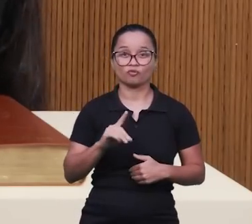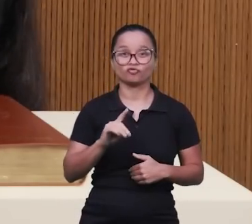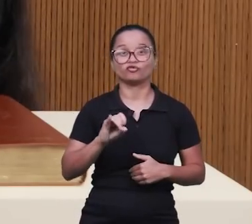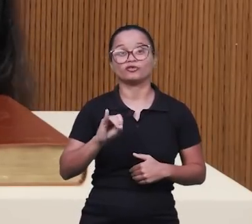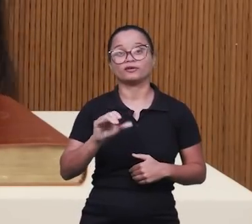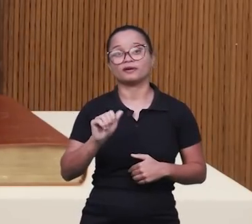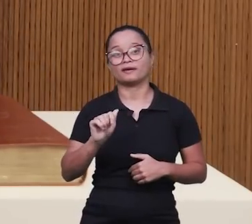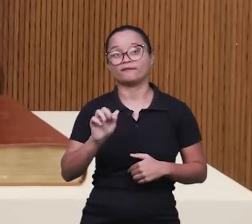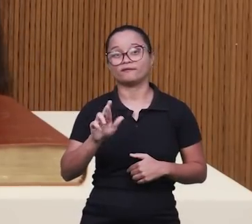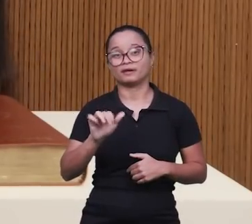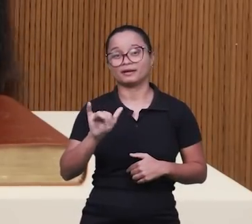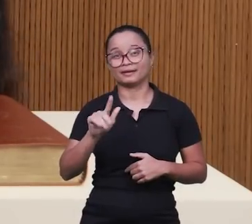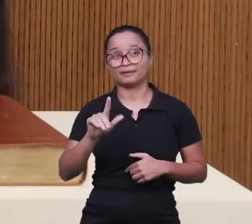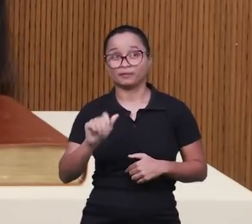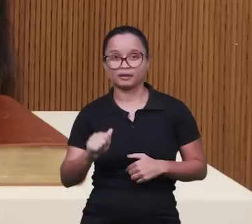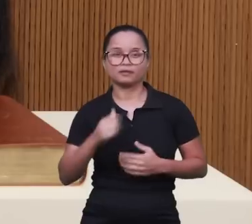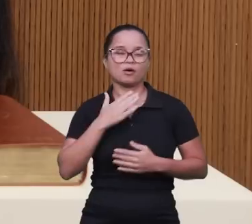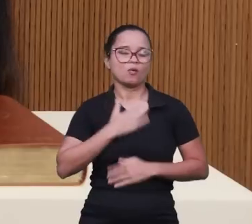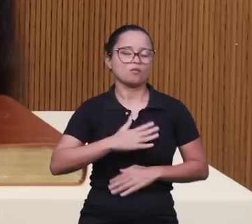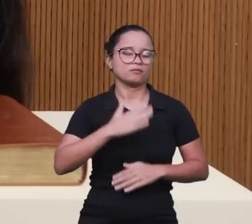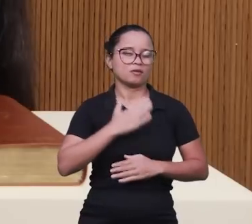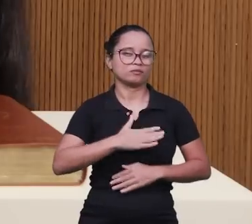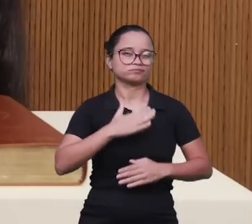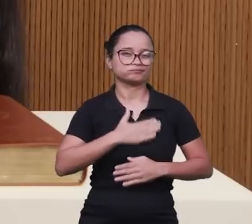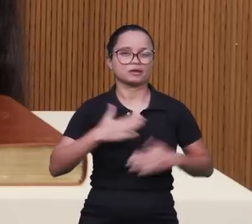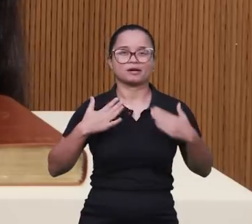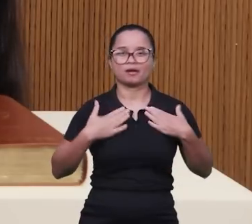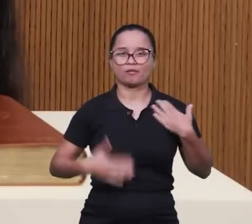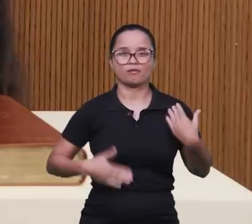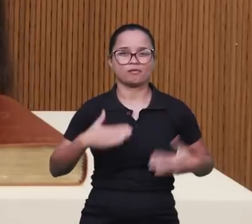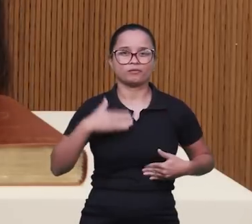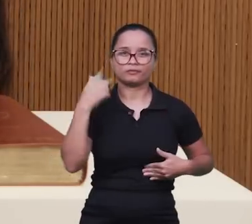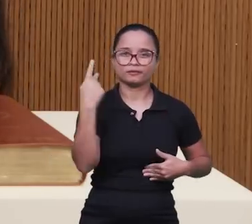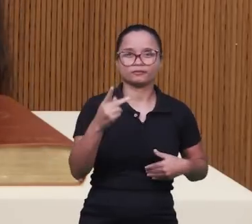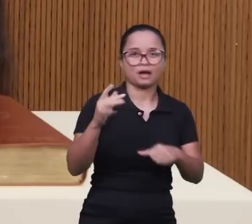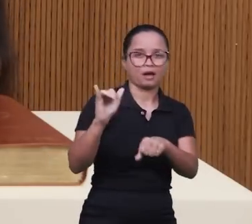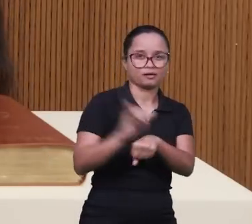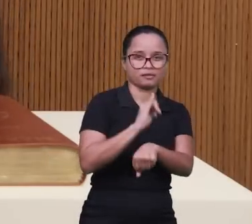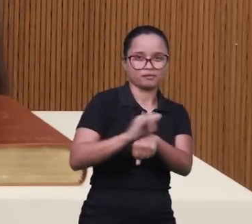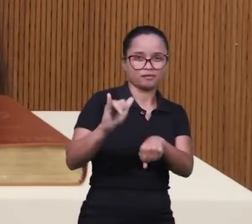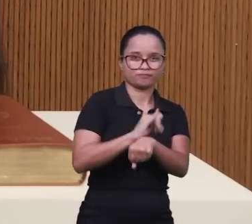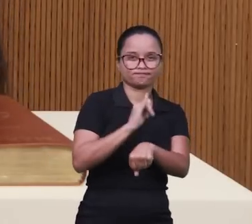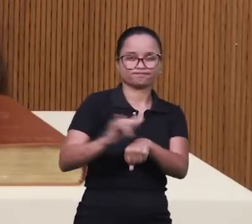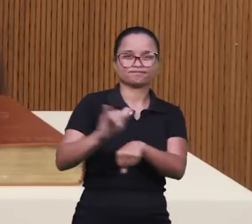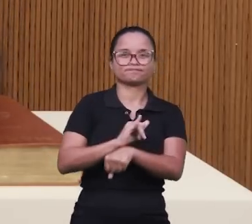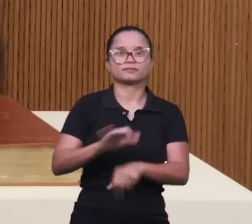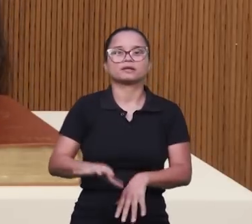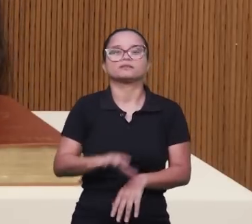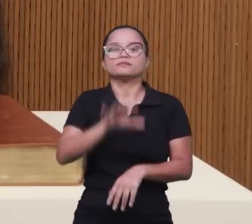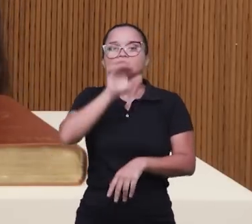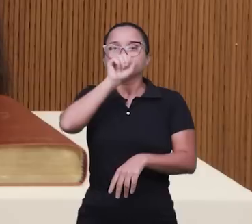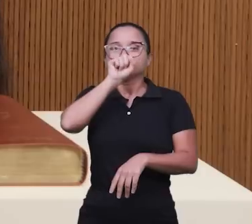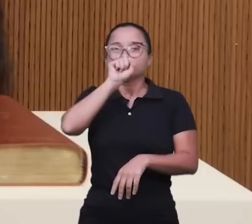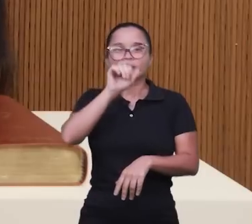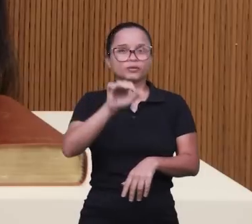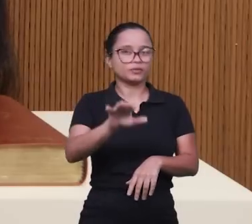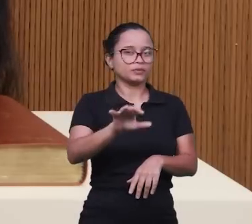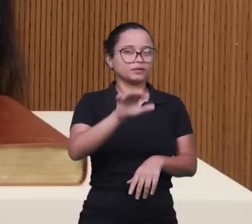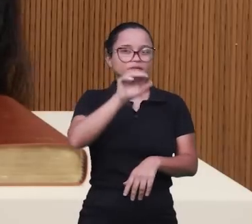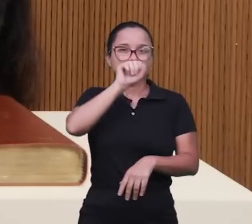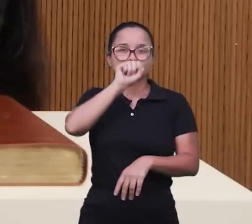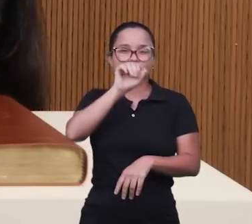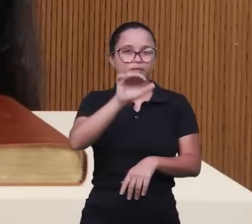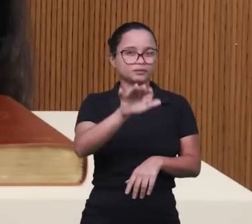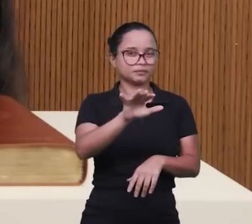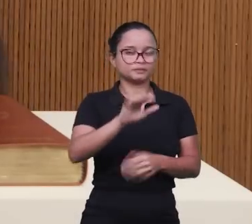ou seja, essa é a posição de relaxamento do seu corpo. É o esquema de inspiração e